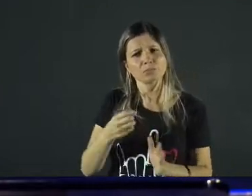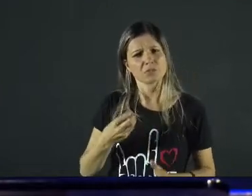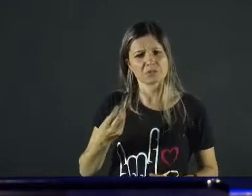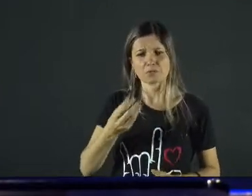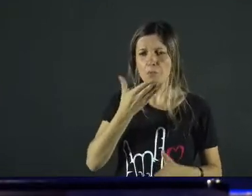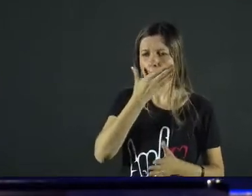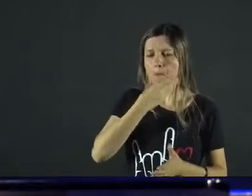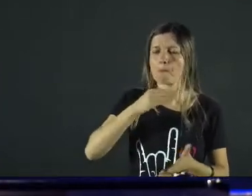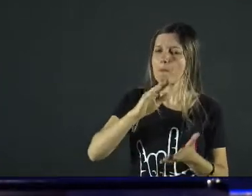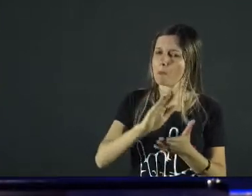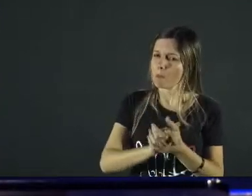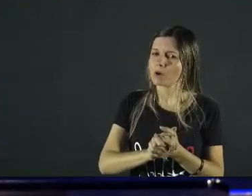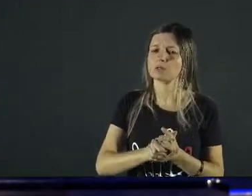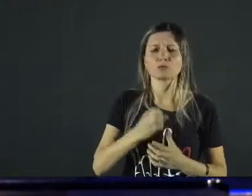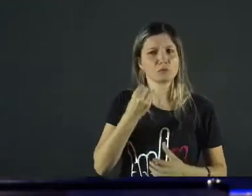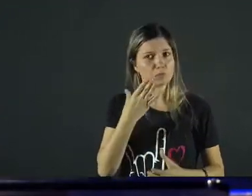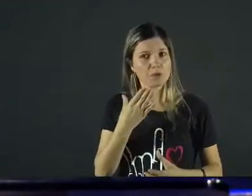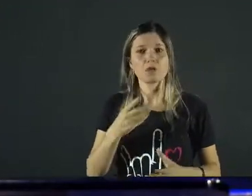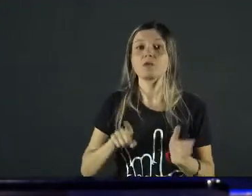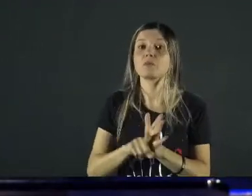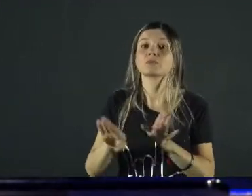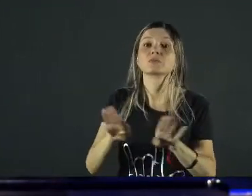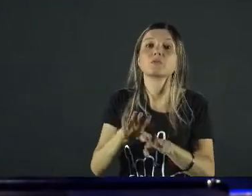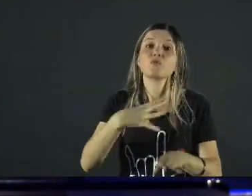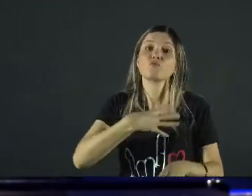e se está tudo bem com o filho.